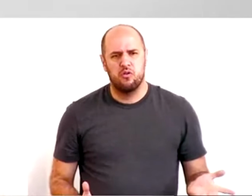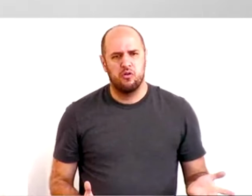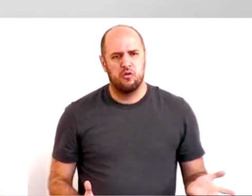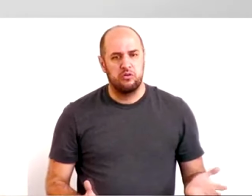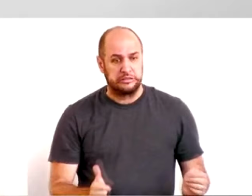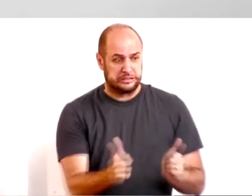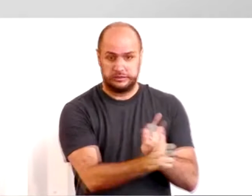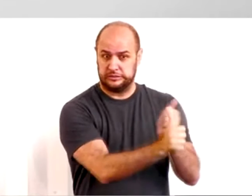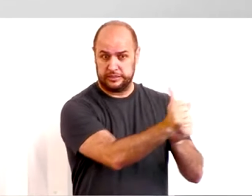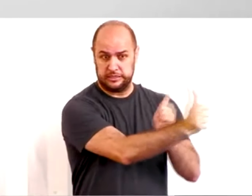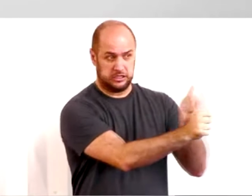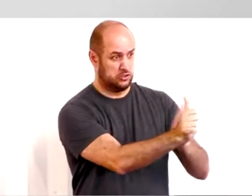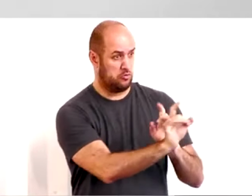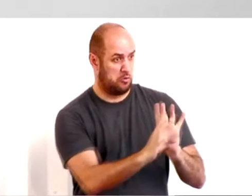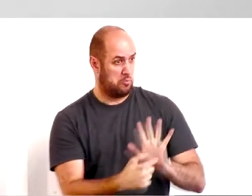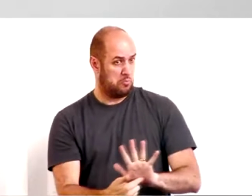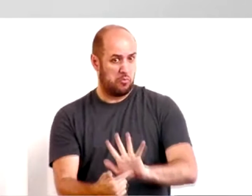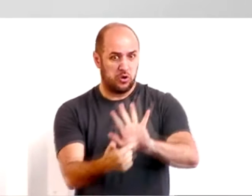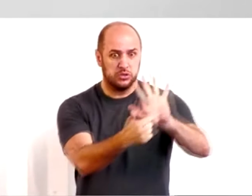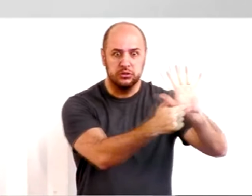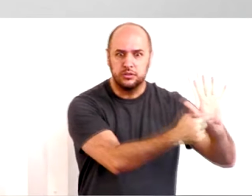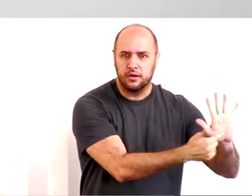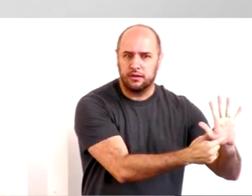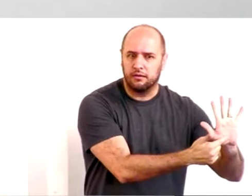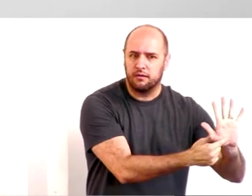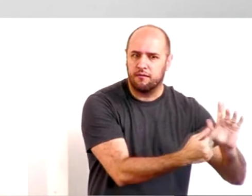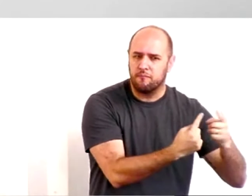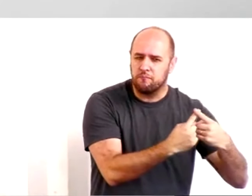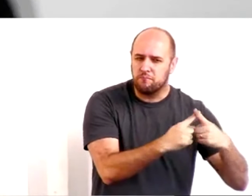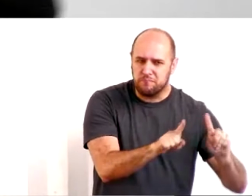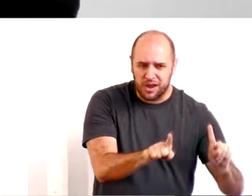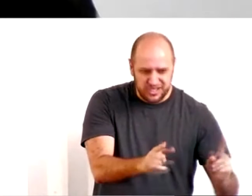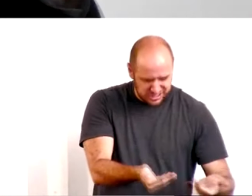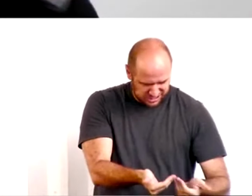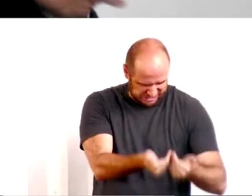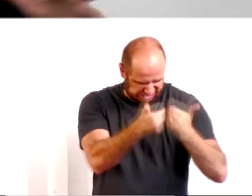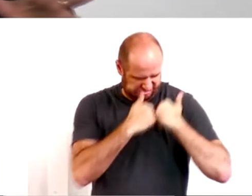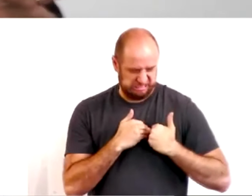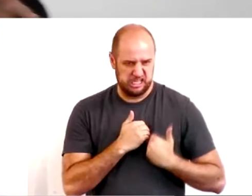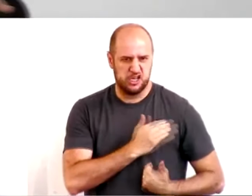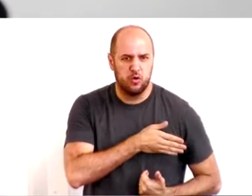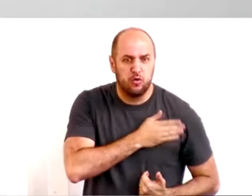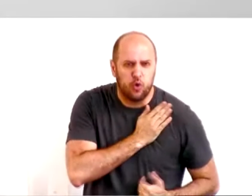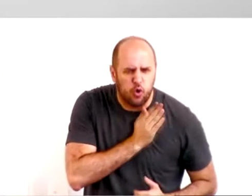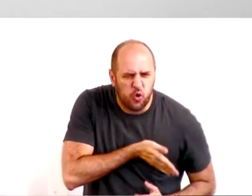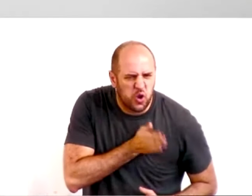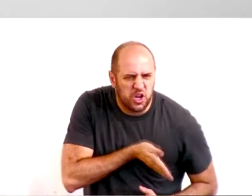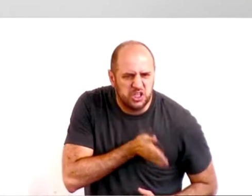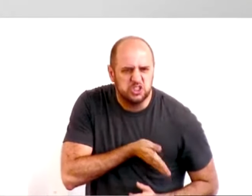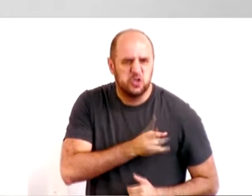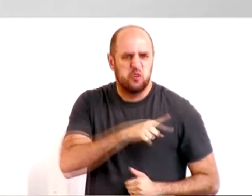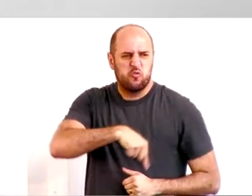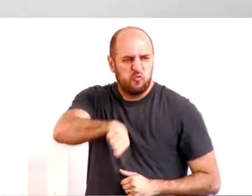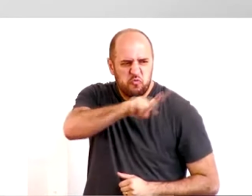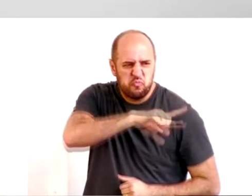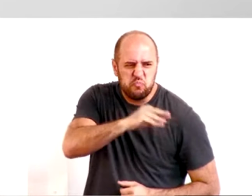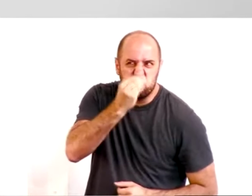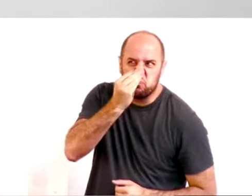os rituais externos, mas vocês negligenciam aquilo que é